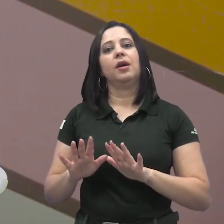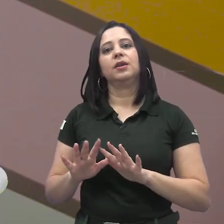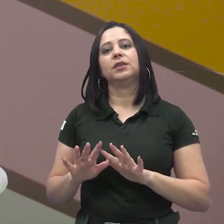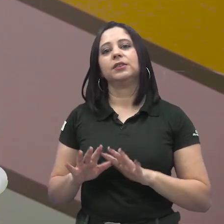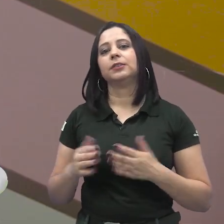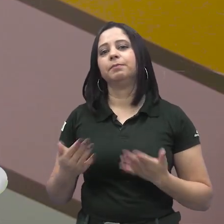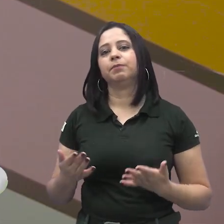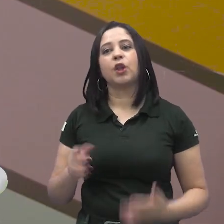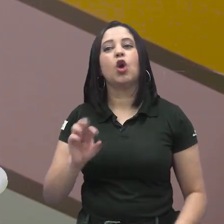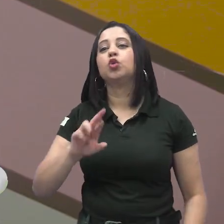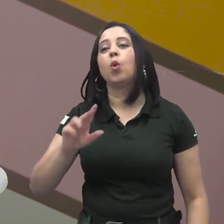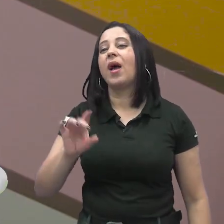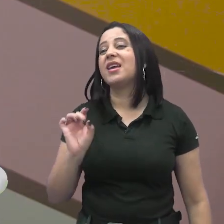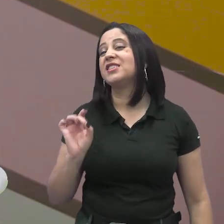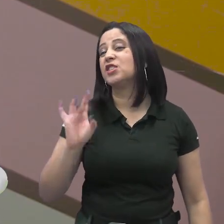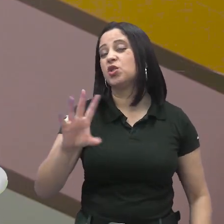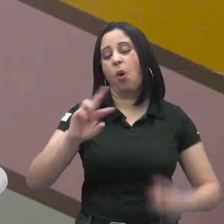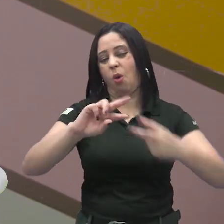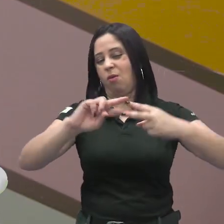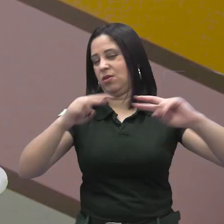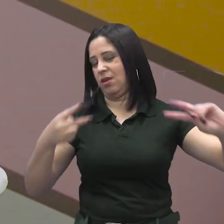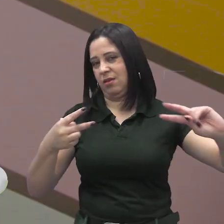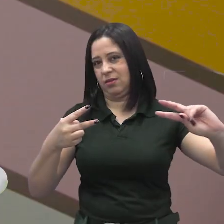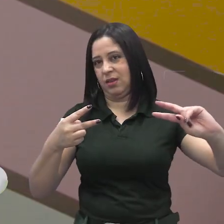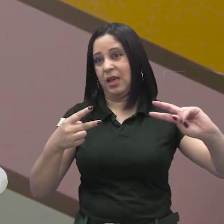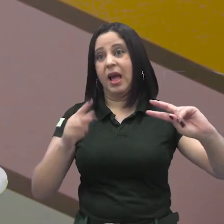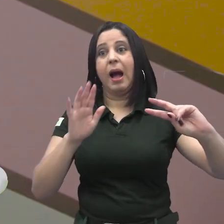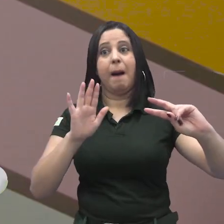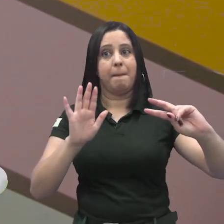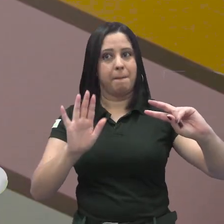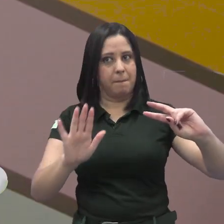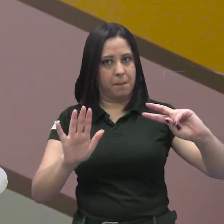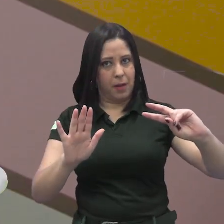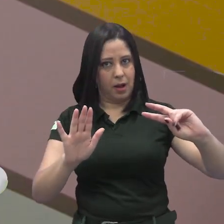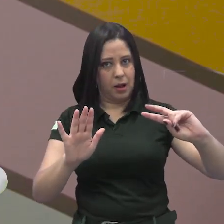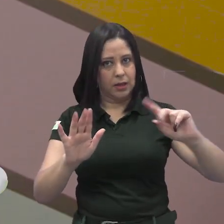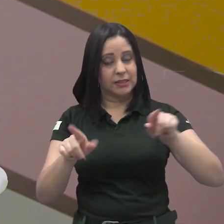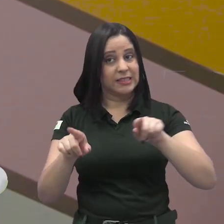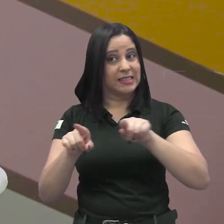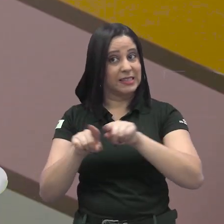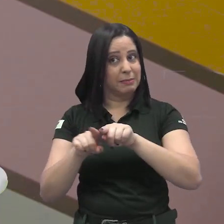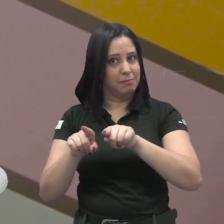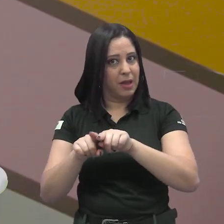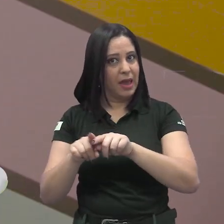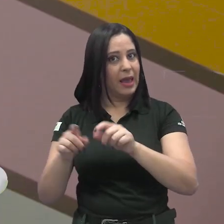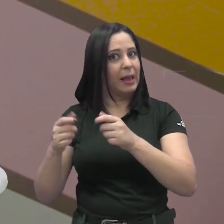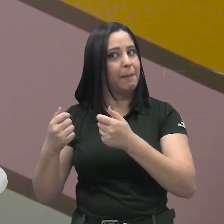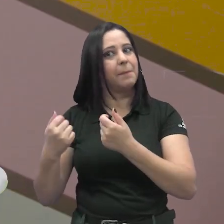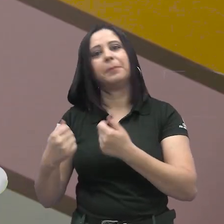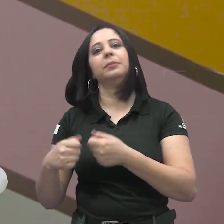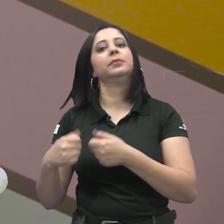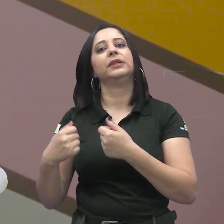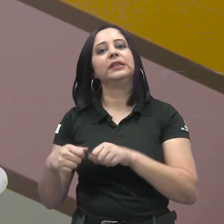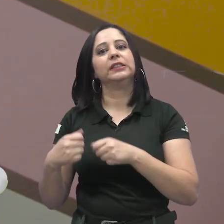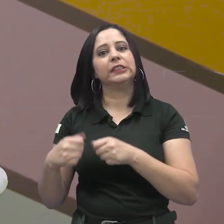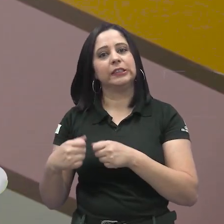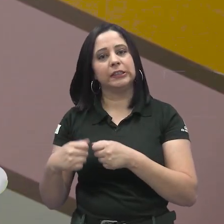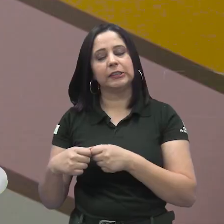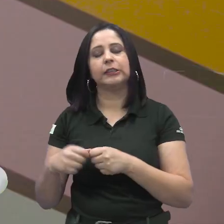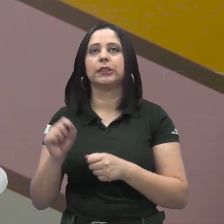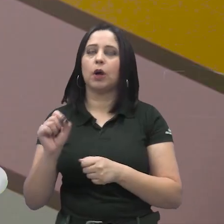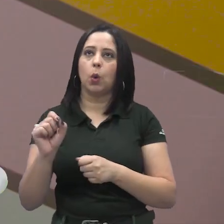não é só você ter a genética predisponente, mas você tem que ter os meios para que essa genética se manifeste. A gente chama